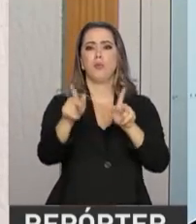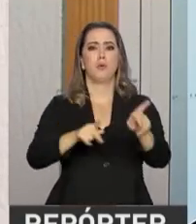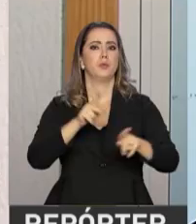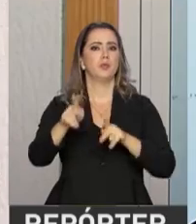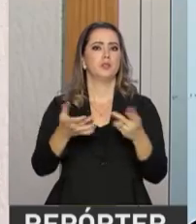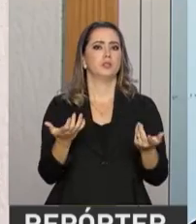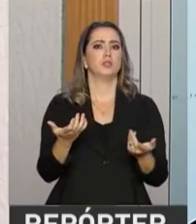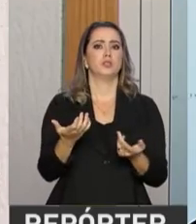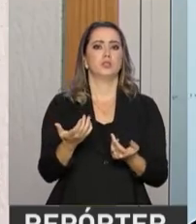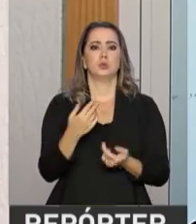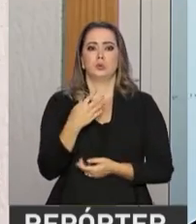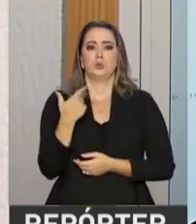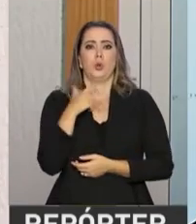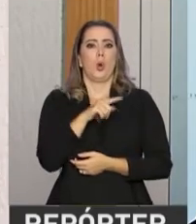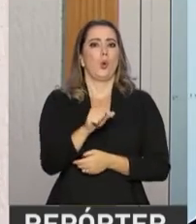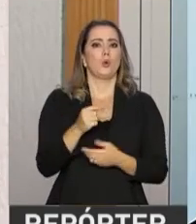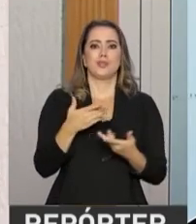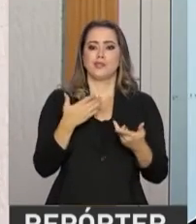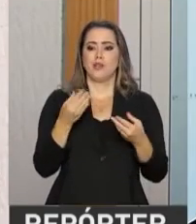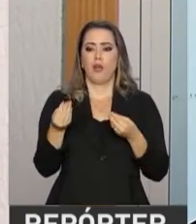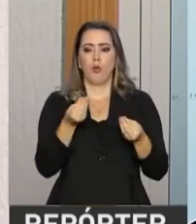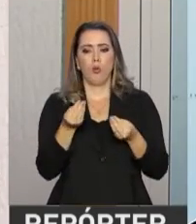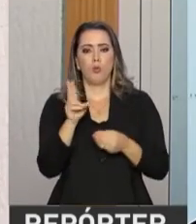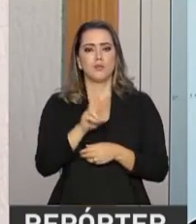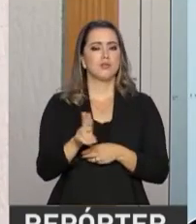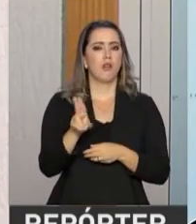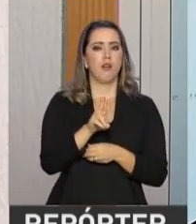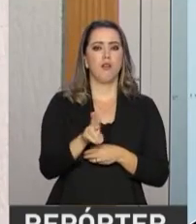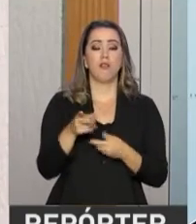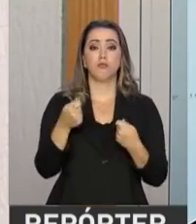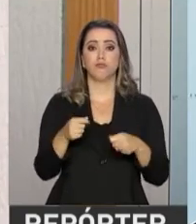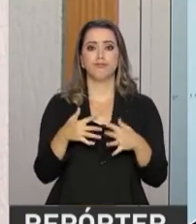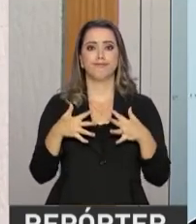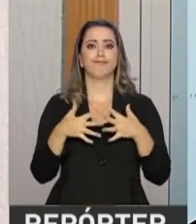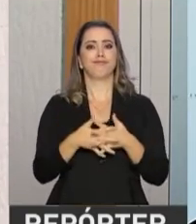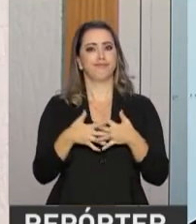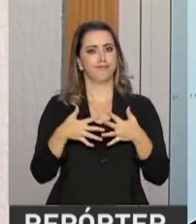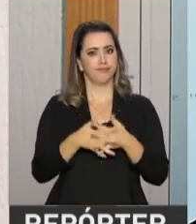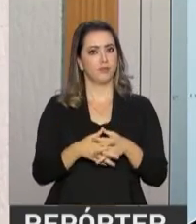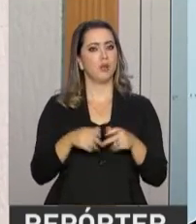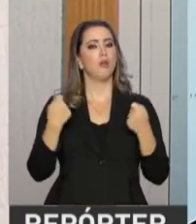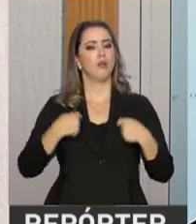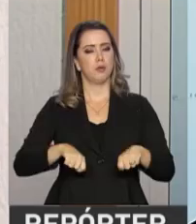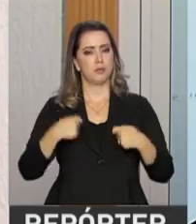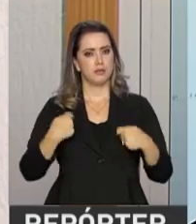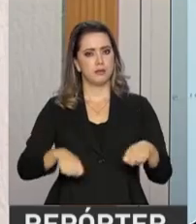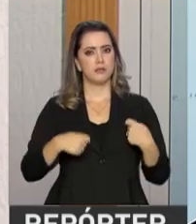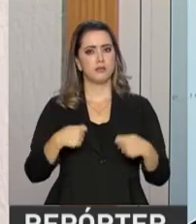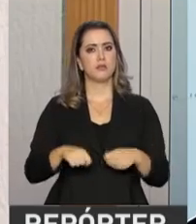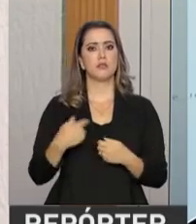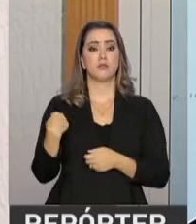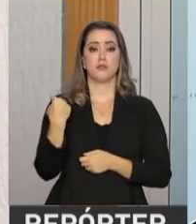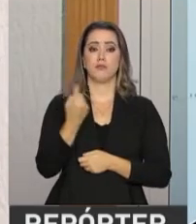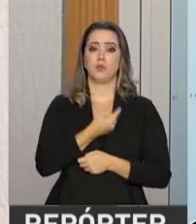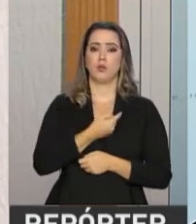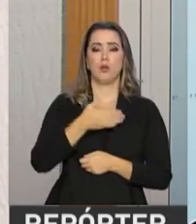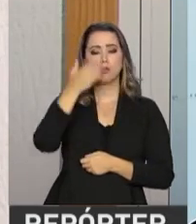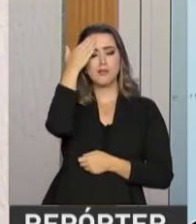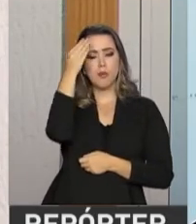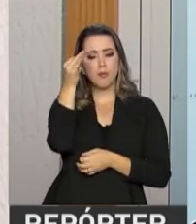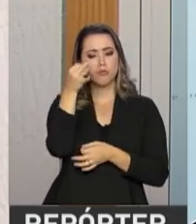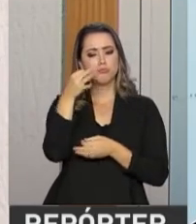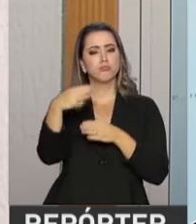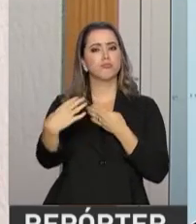consegue o selo não consegue usufruir do serviço pela burocracia cabe à administração pública o vila e